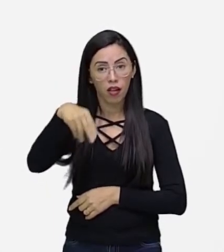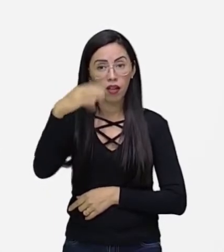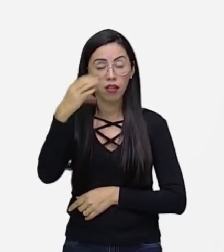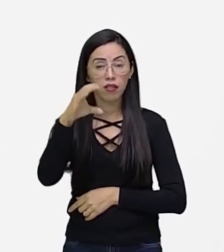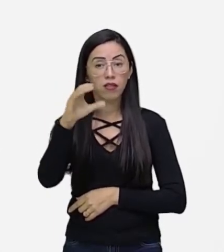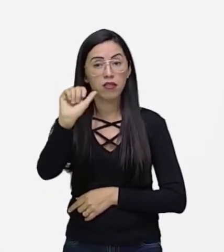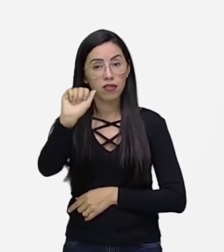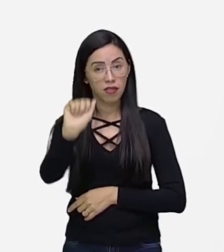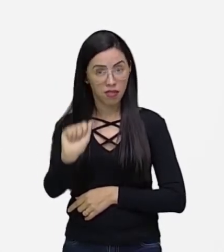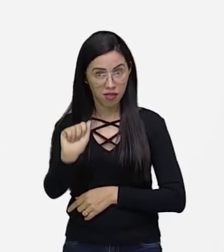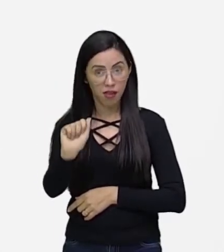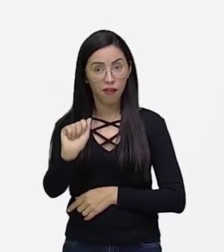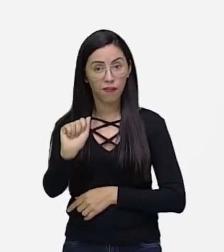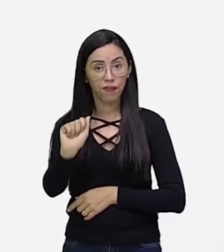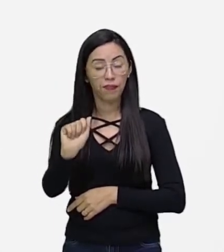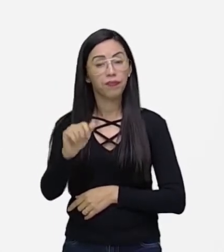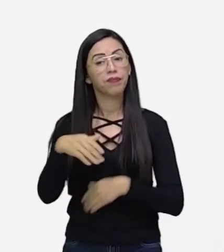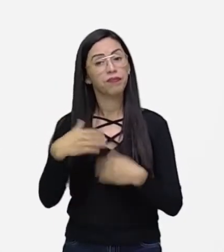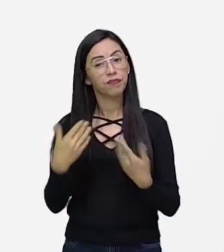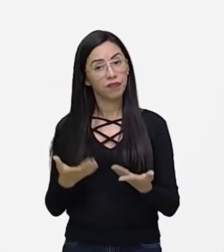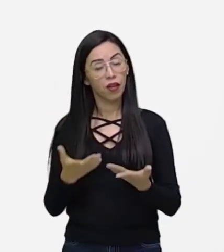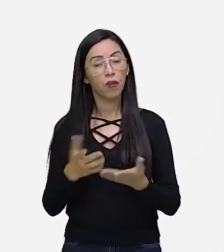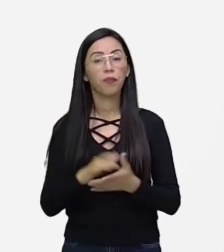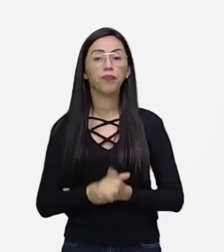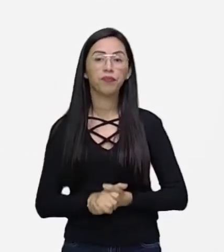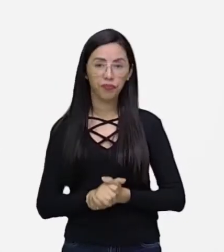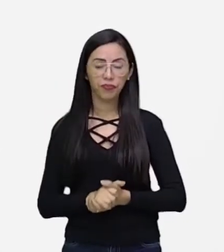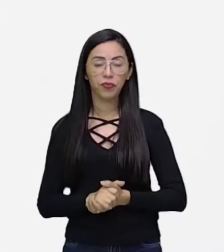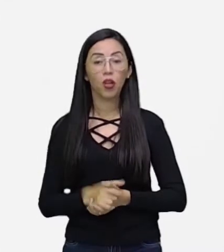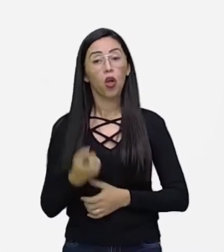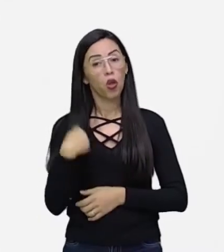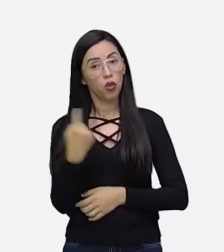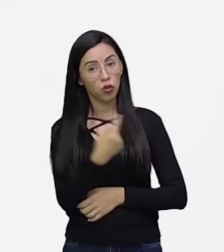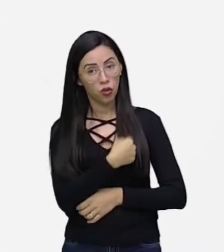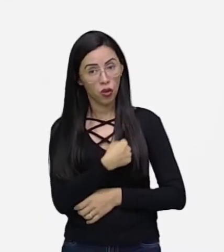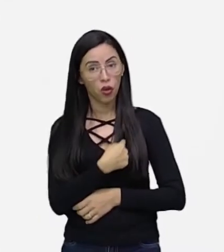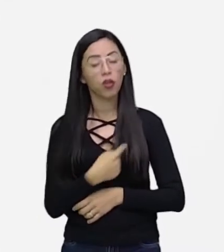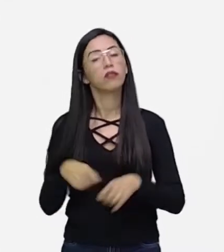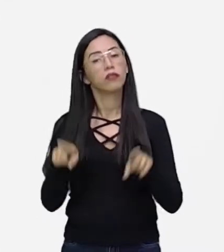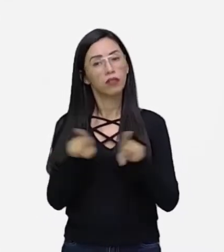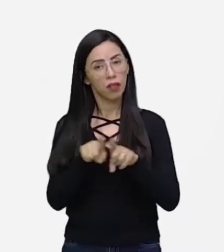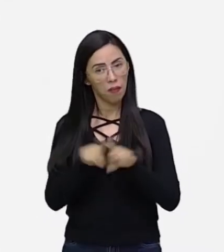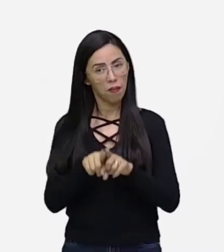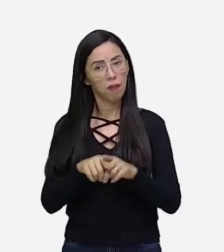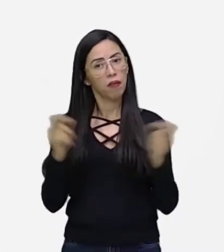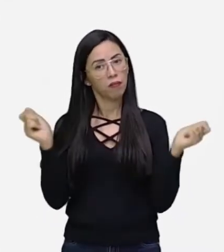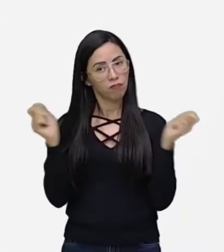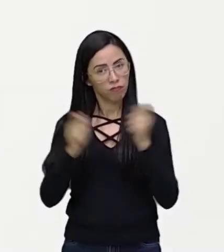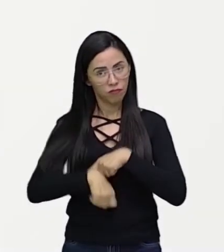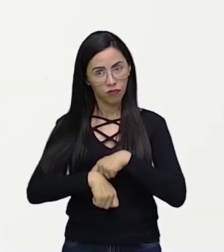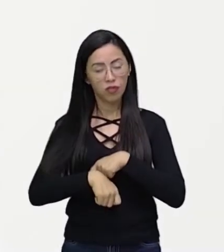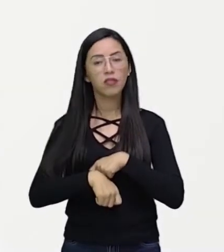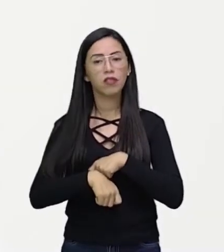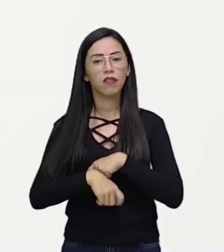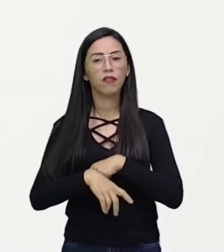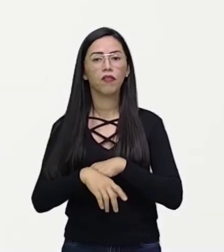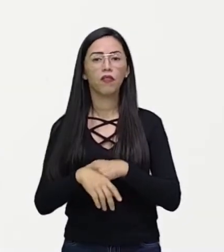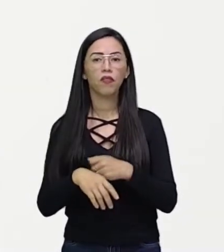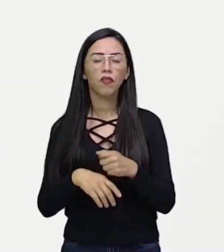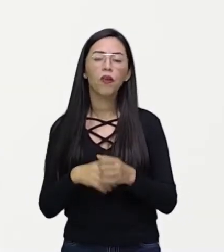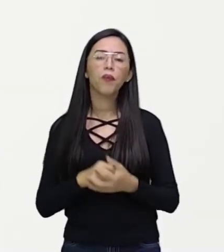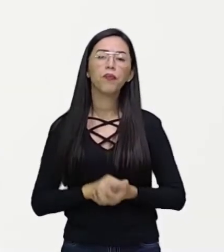na balança. Inclusive, nós também podemos medir a nossa massa. Então, esse é o